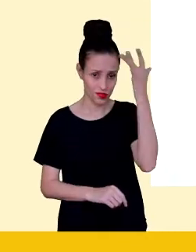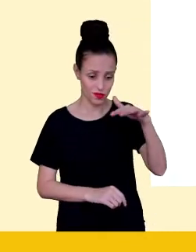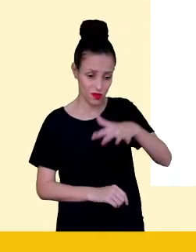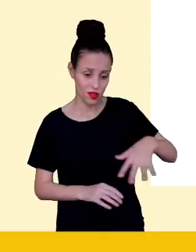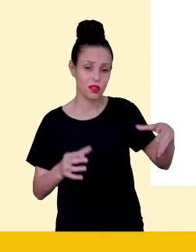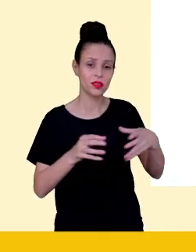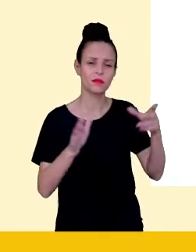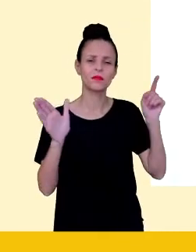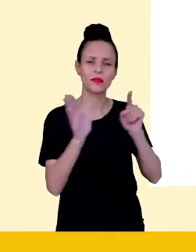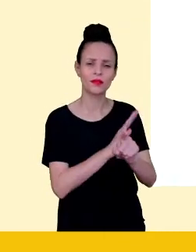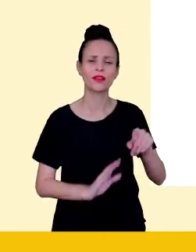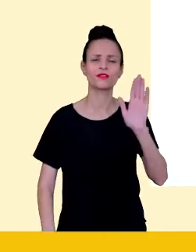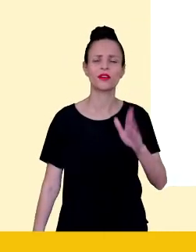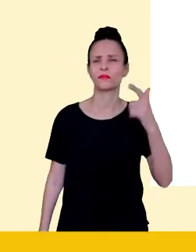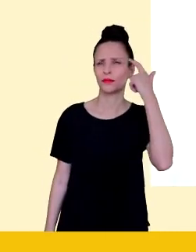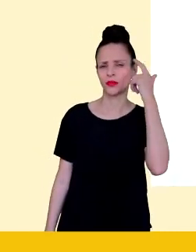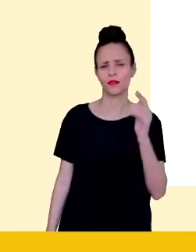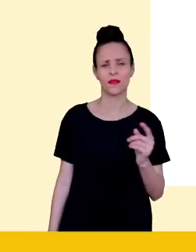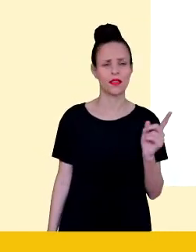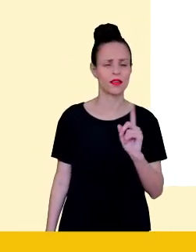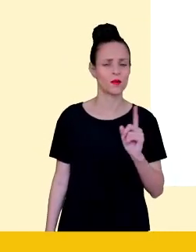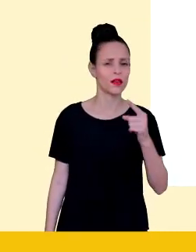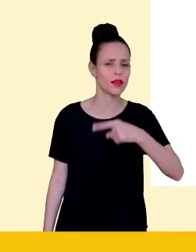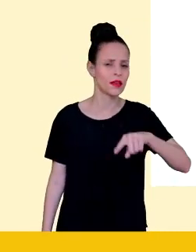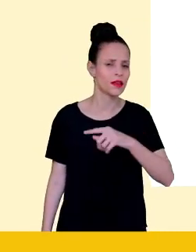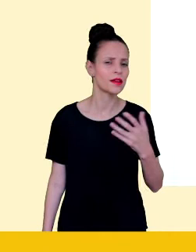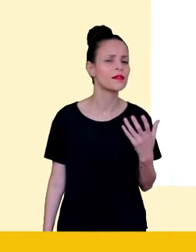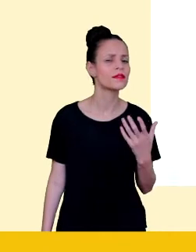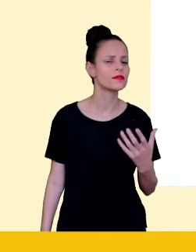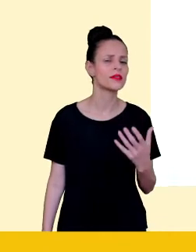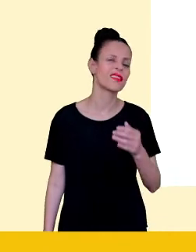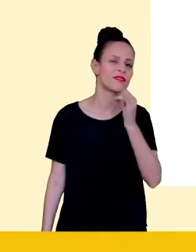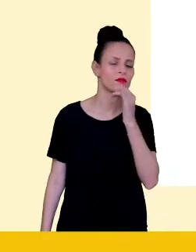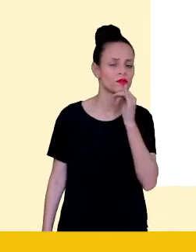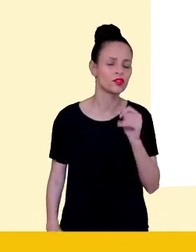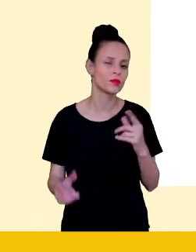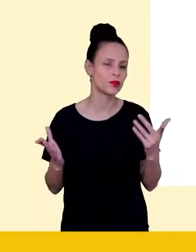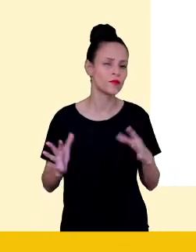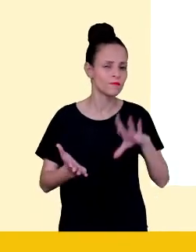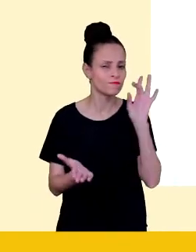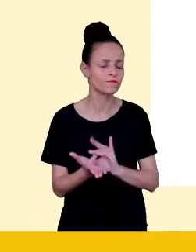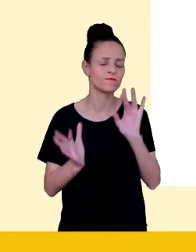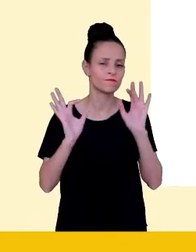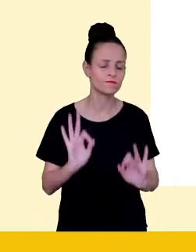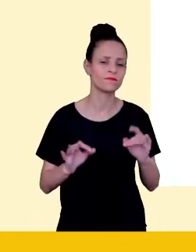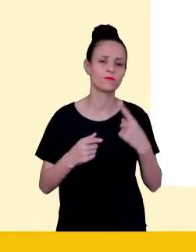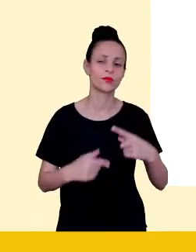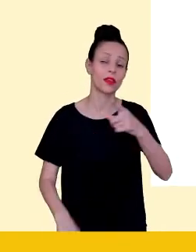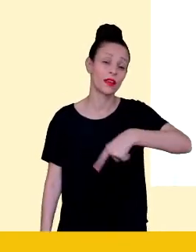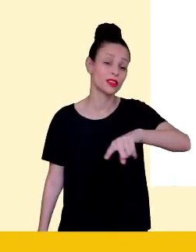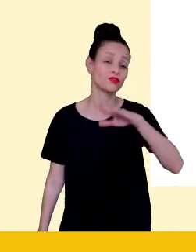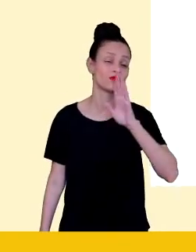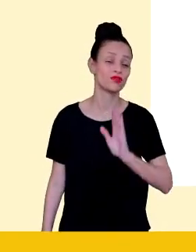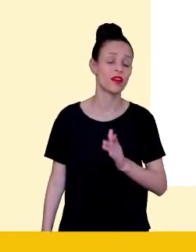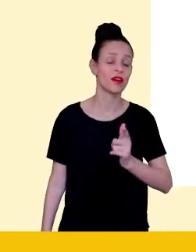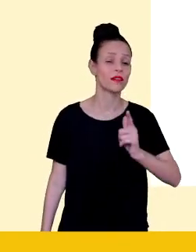coisa que a equipe perguntava, né, eles já pensavam assim, não, eles estão querendo, tipo